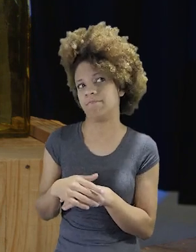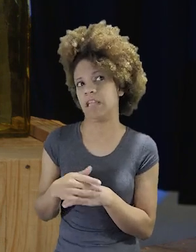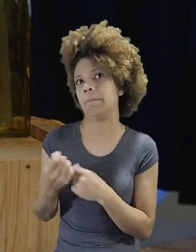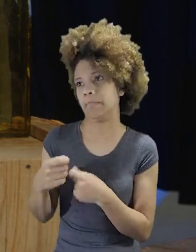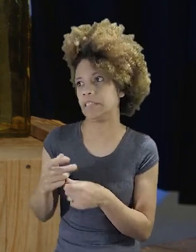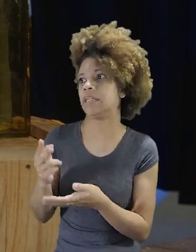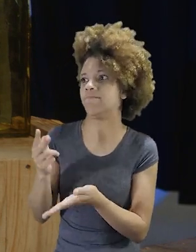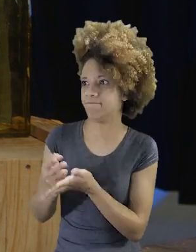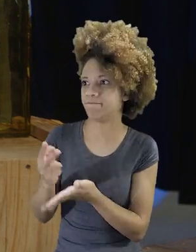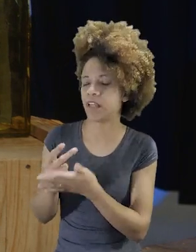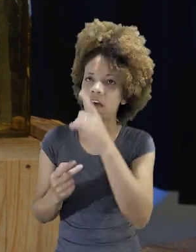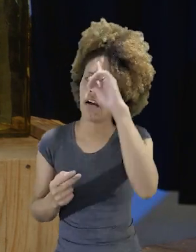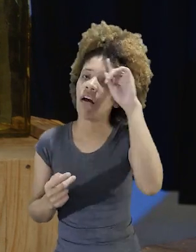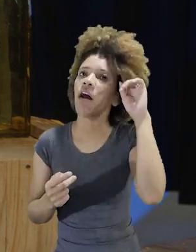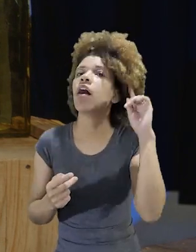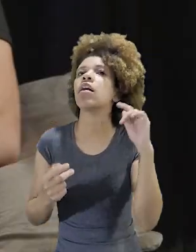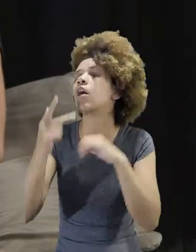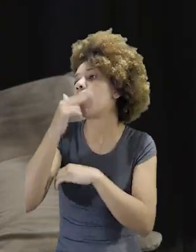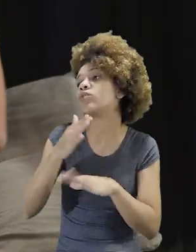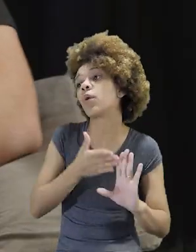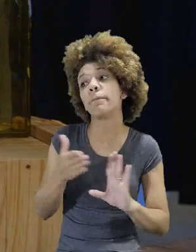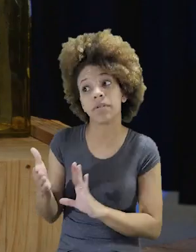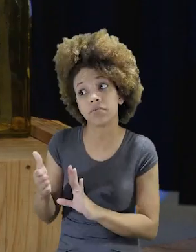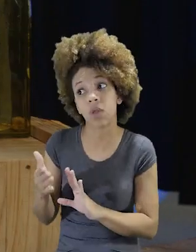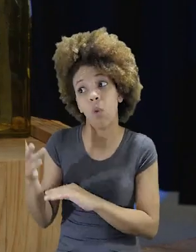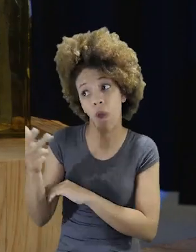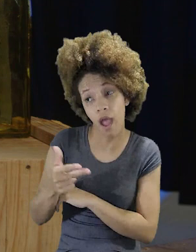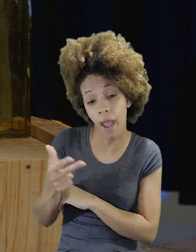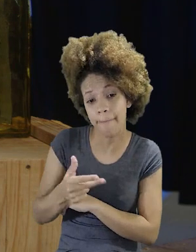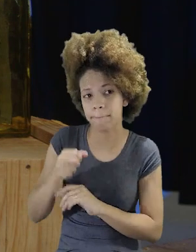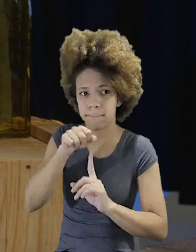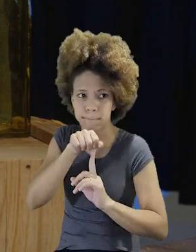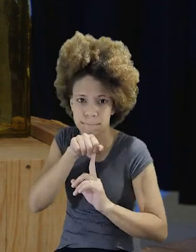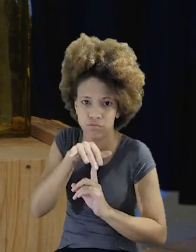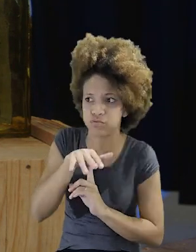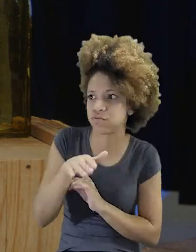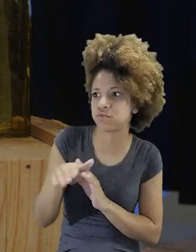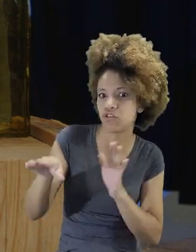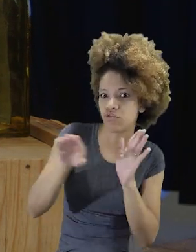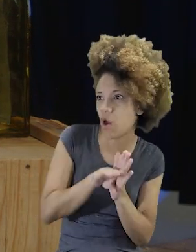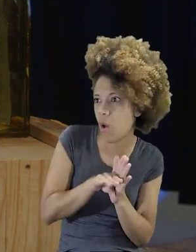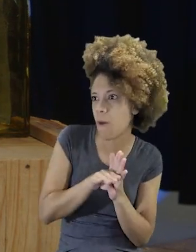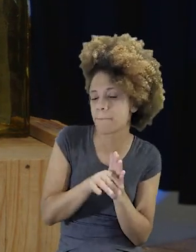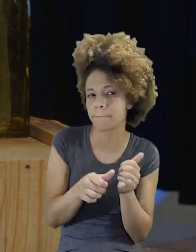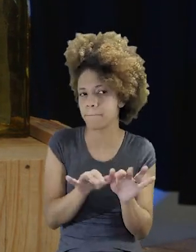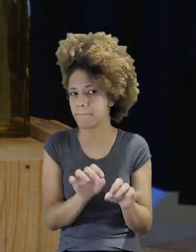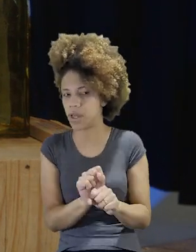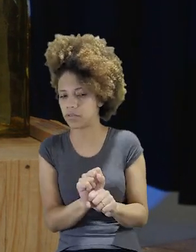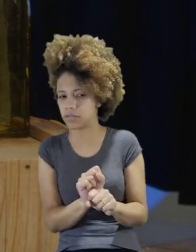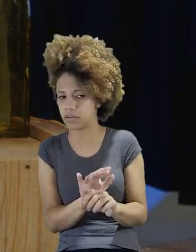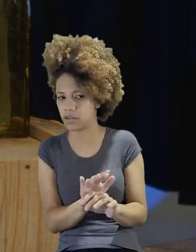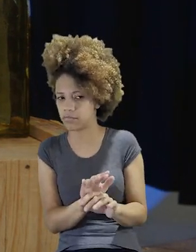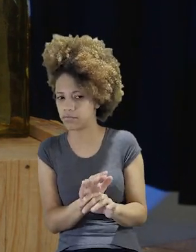que é disso que ele tá falando pô do eu acho que é um momento tipo o rap estourou chegou aqui e